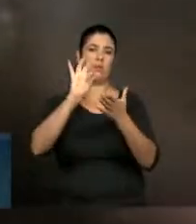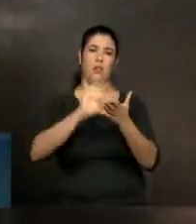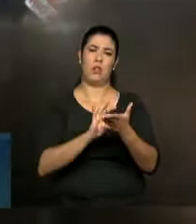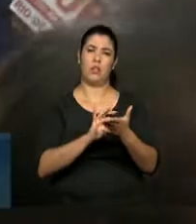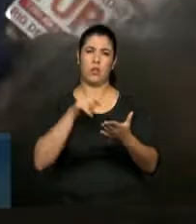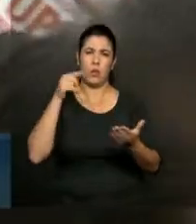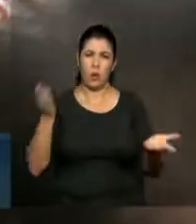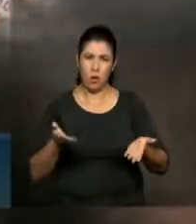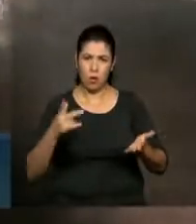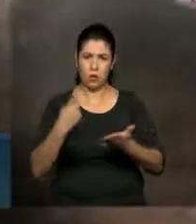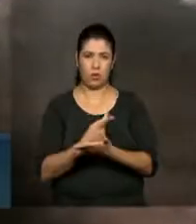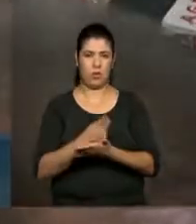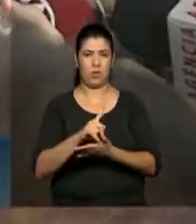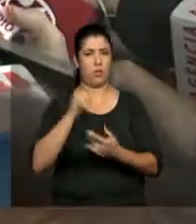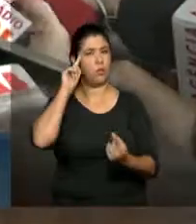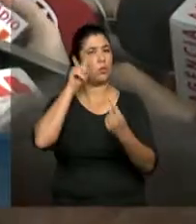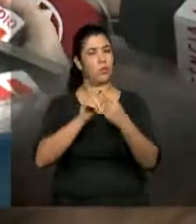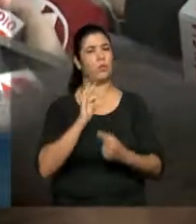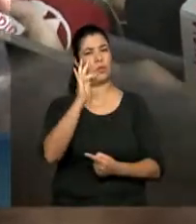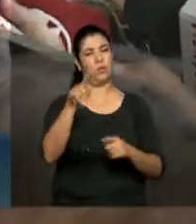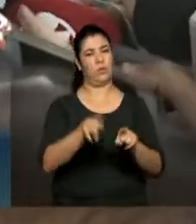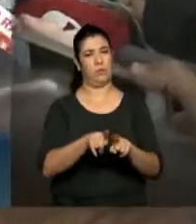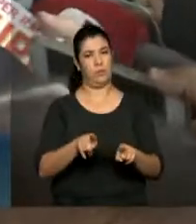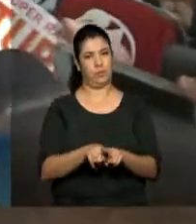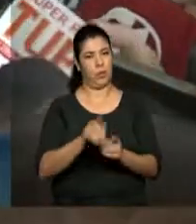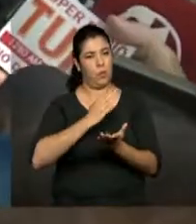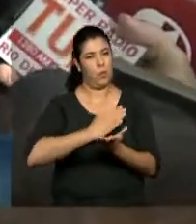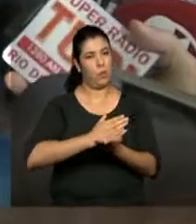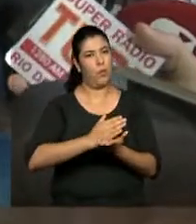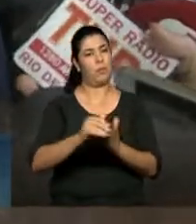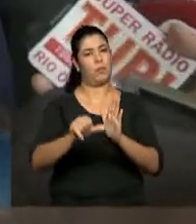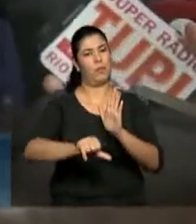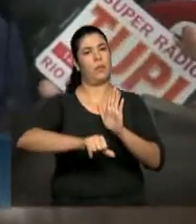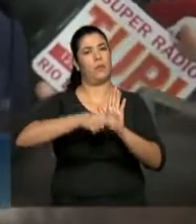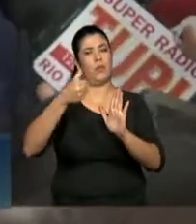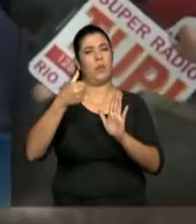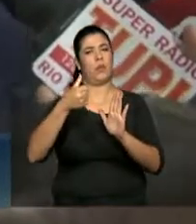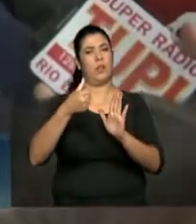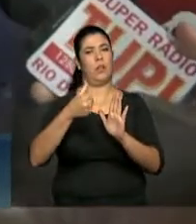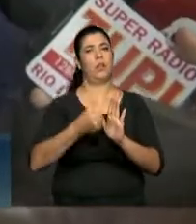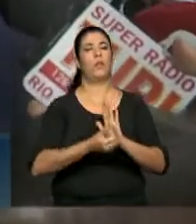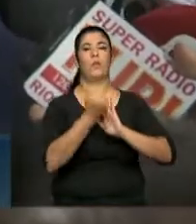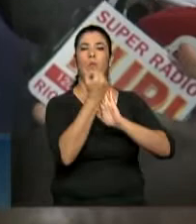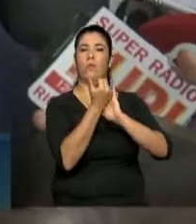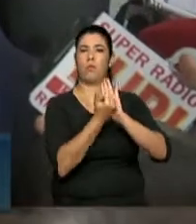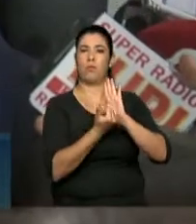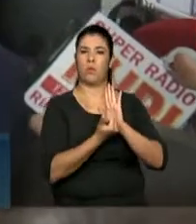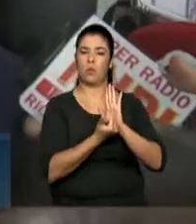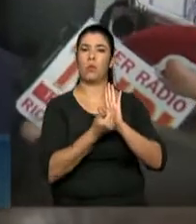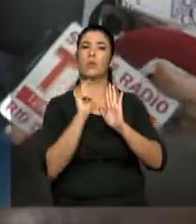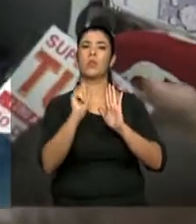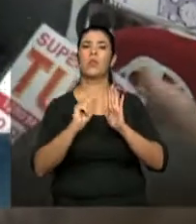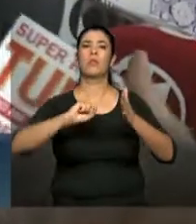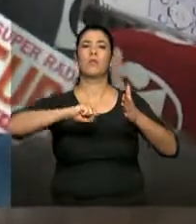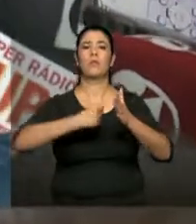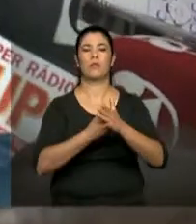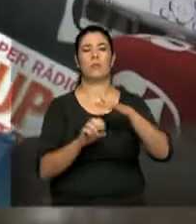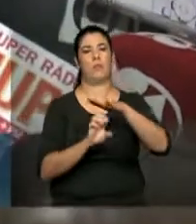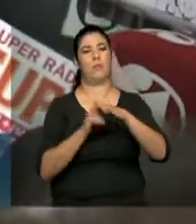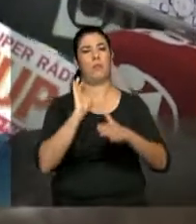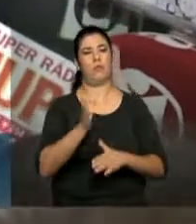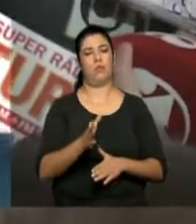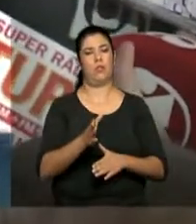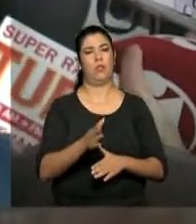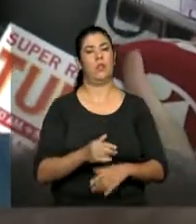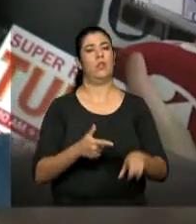estou dizendo que esse é o nosso objetivo. Começamos hoje com essa questão de fechar as empresas na hora.